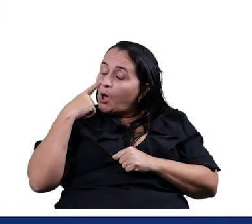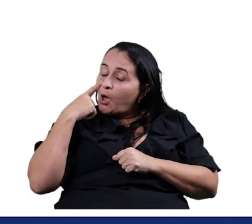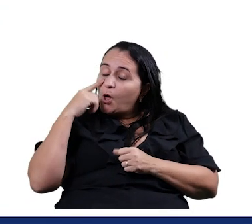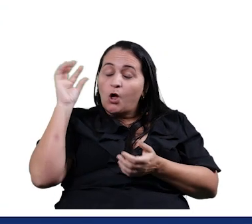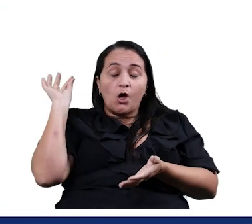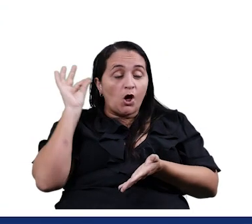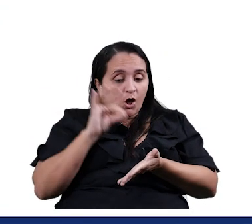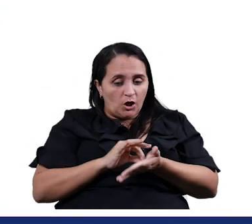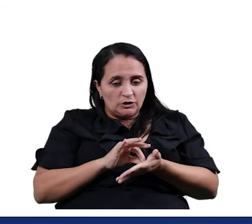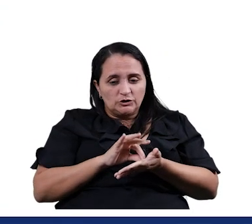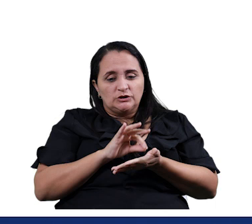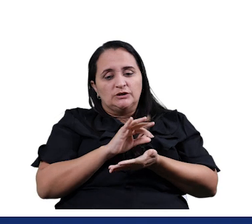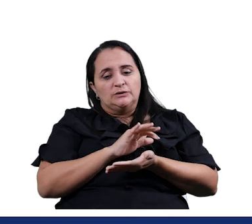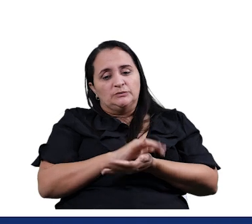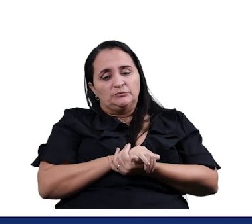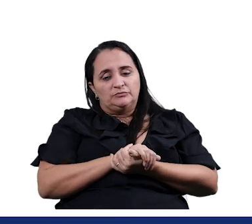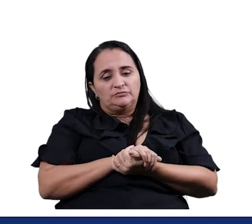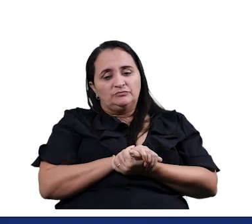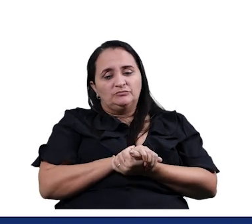texto original.